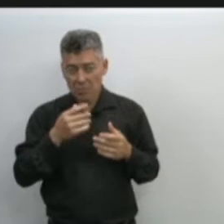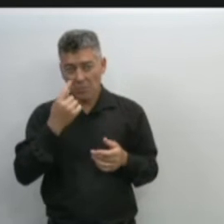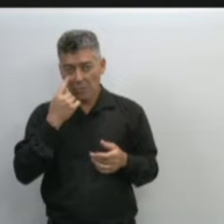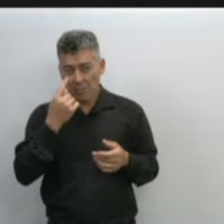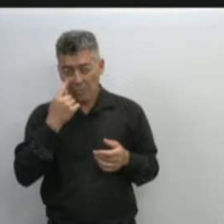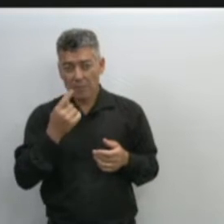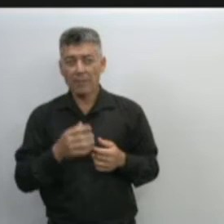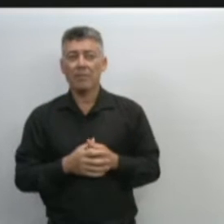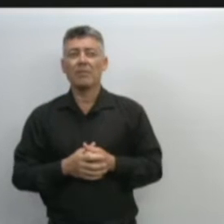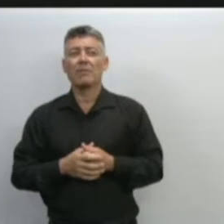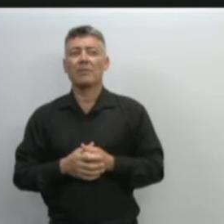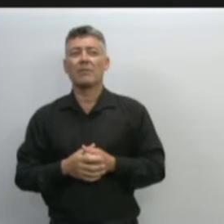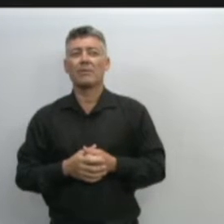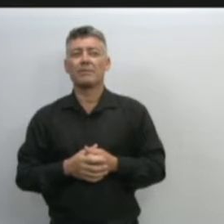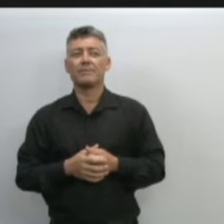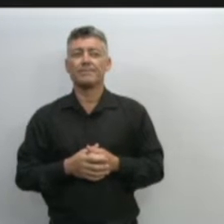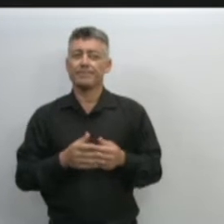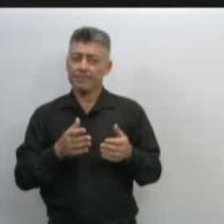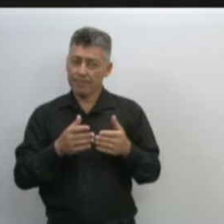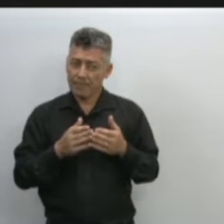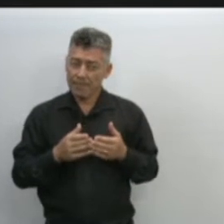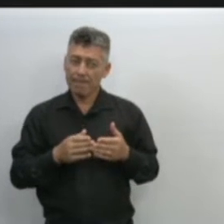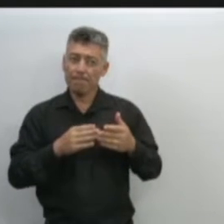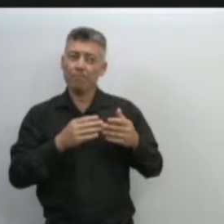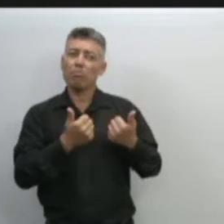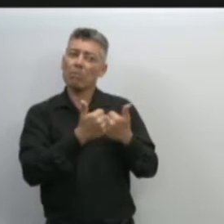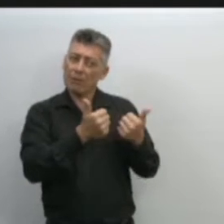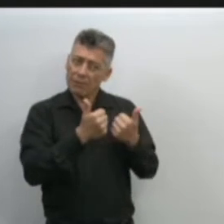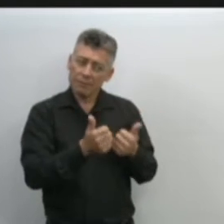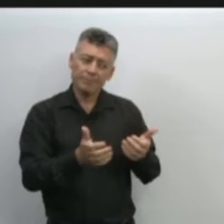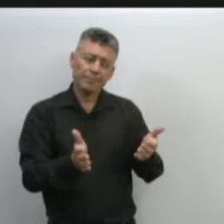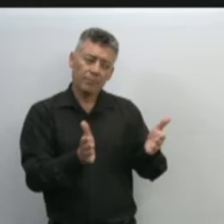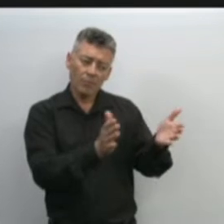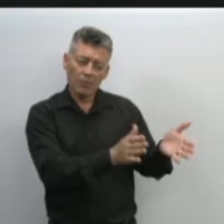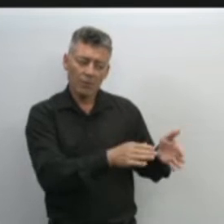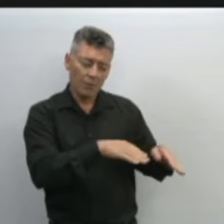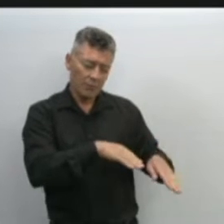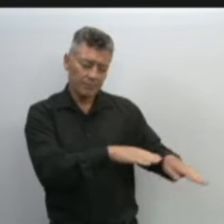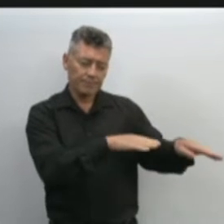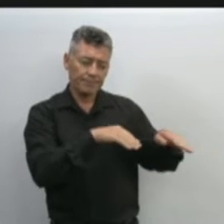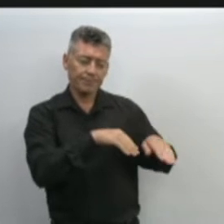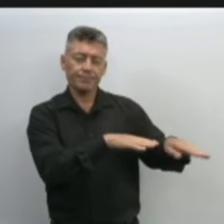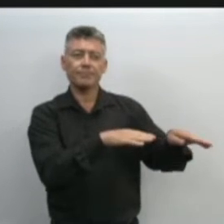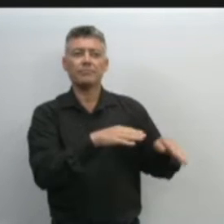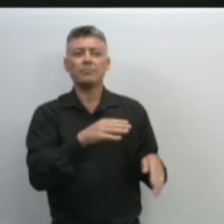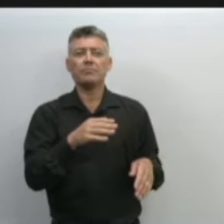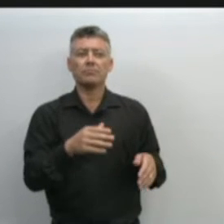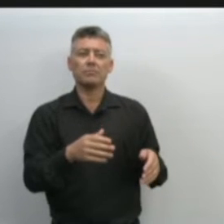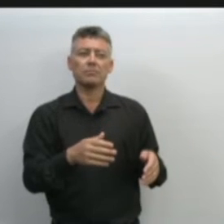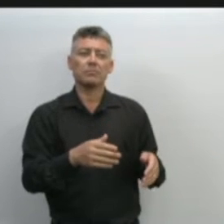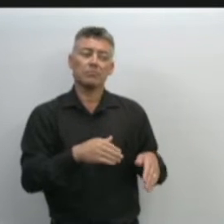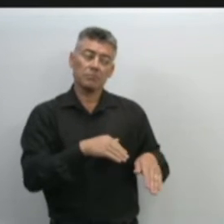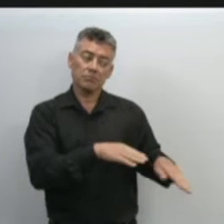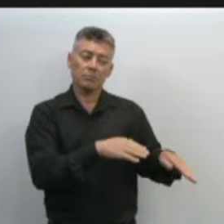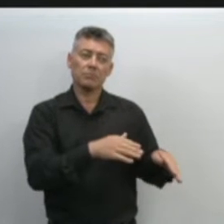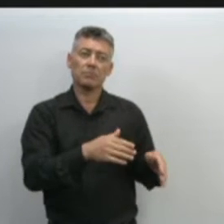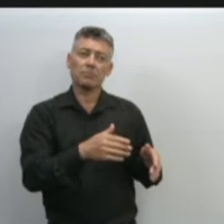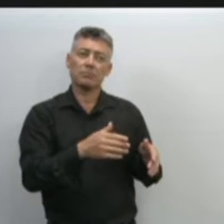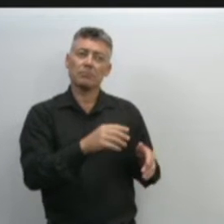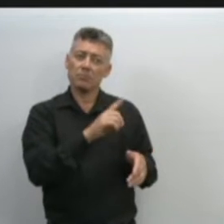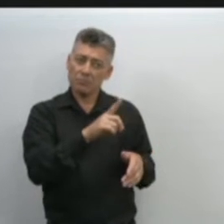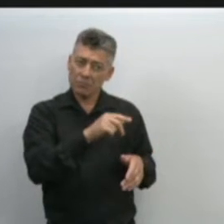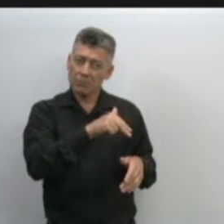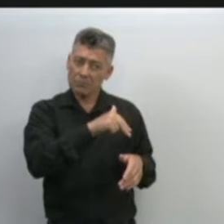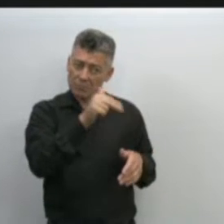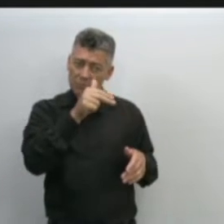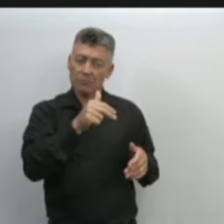essa questão, né? Que possa aumentar a frota de ônibus e de alternativos para a região da Zona Norte